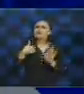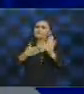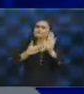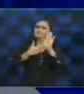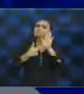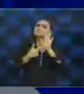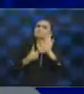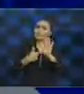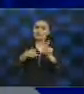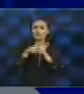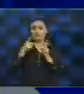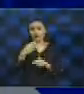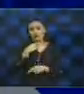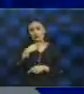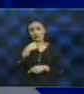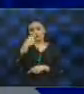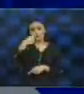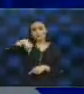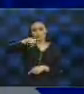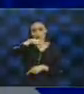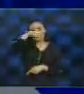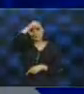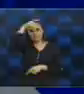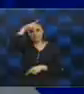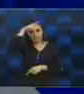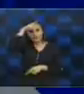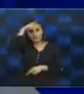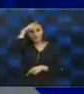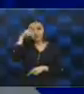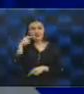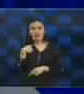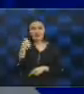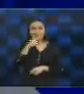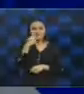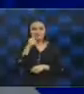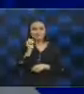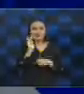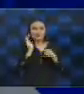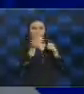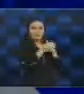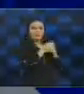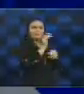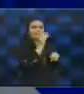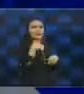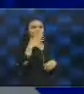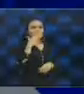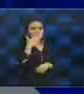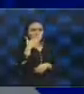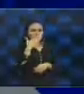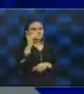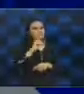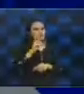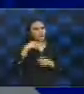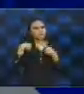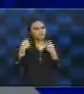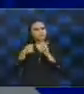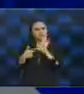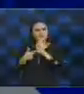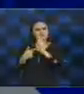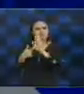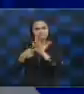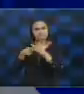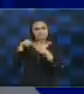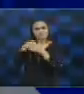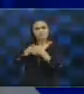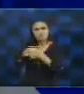não podemos nós, eventualmente prefeitos de uma cidade, nos omitirmos de uma questão tão séria. Eu trabalho LED, eu trabalho recuperação